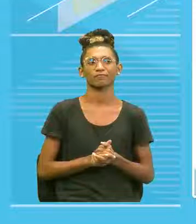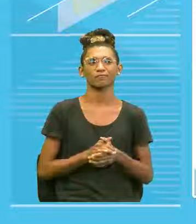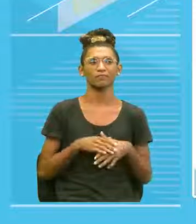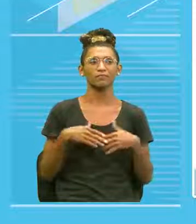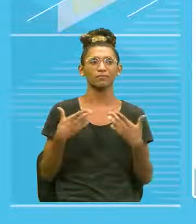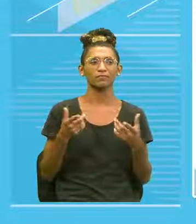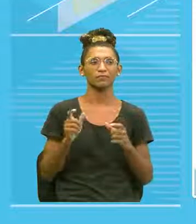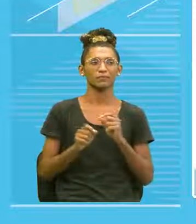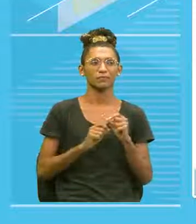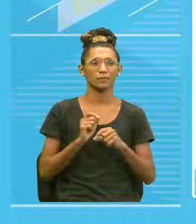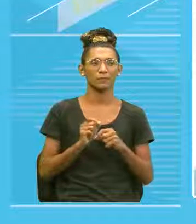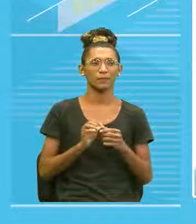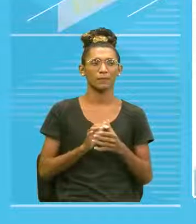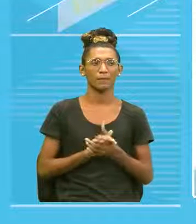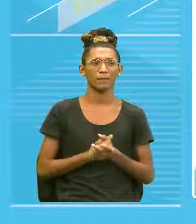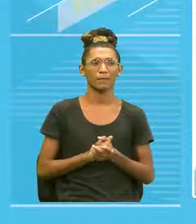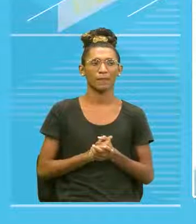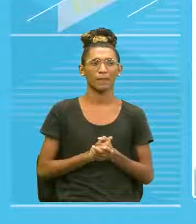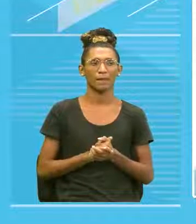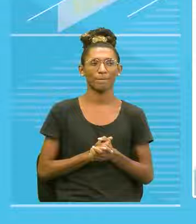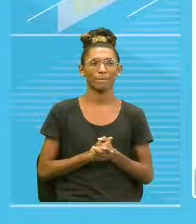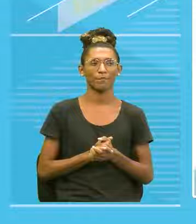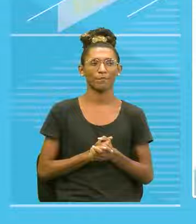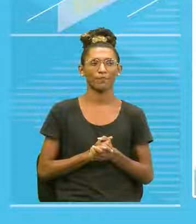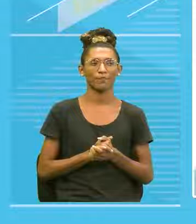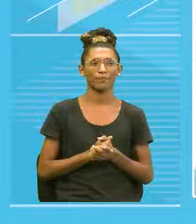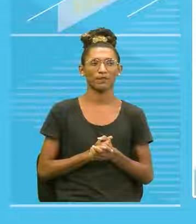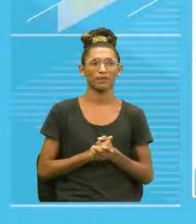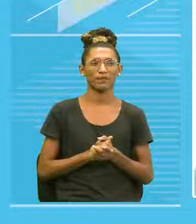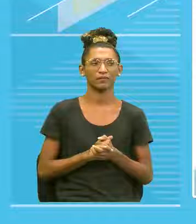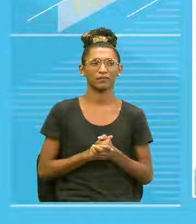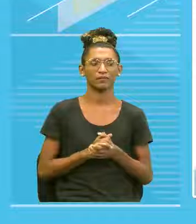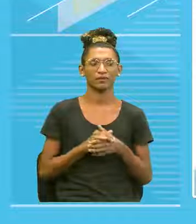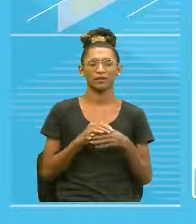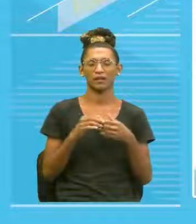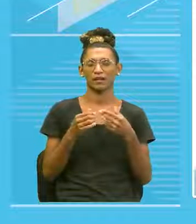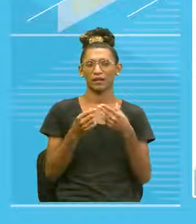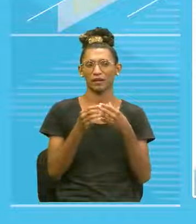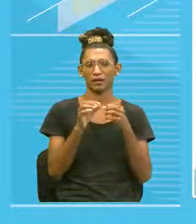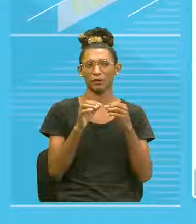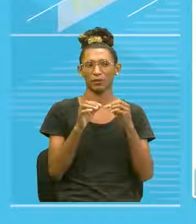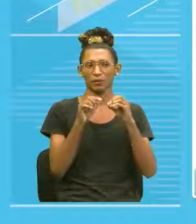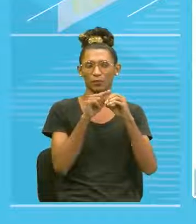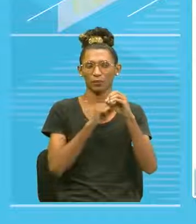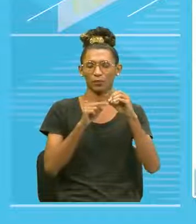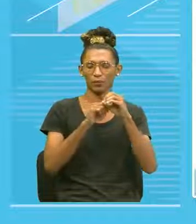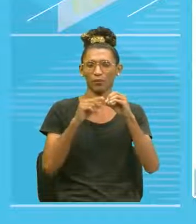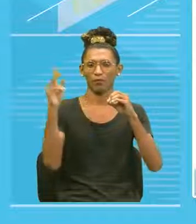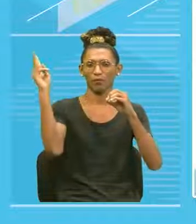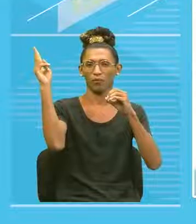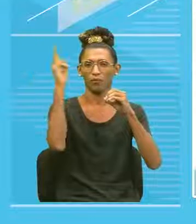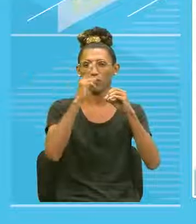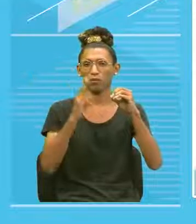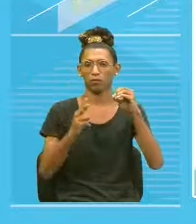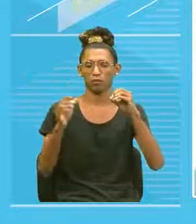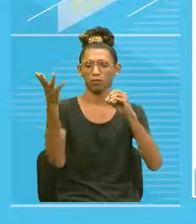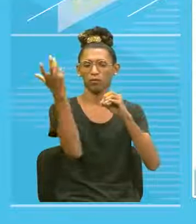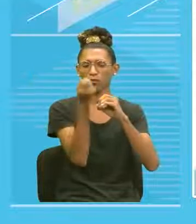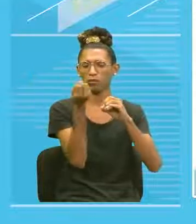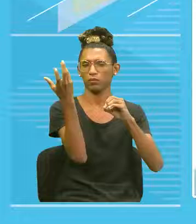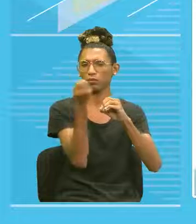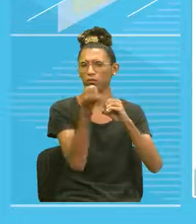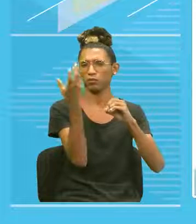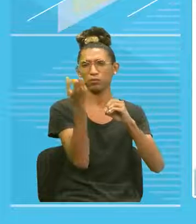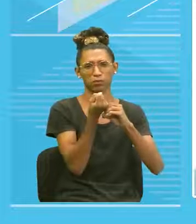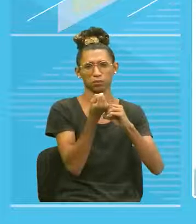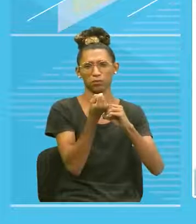esse aerogerador recebe a força dos Ventos e